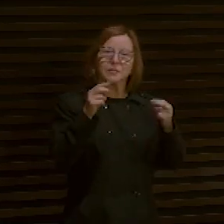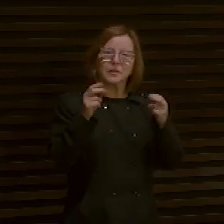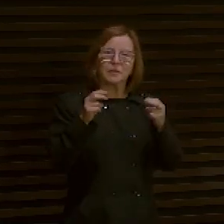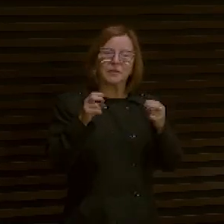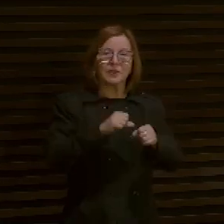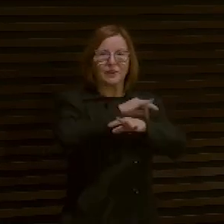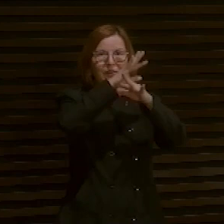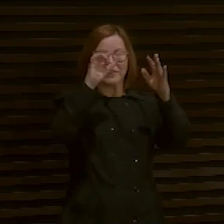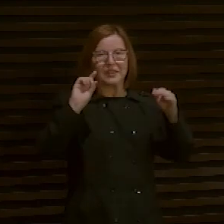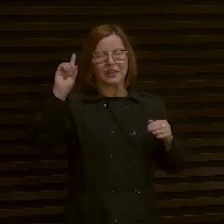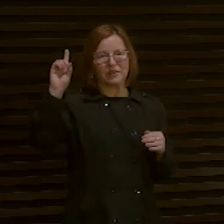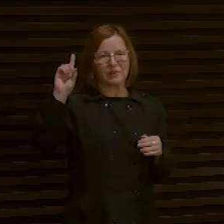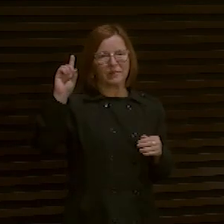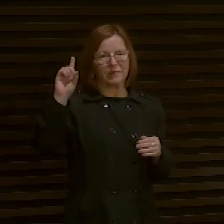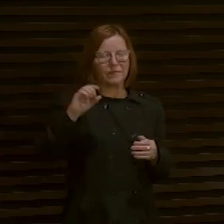nessa situação aqui.